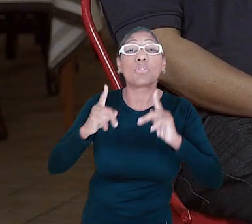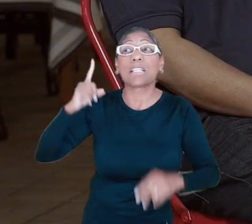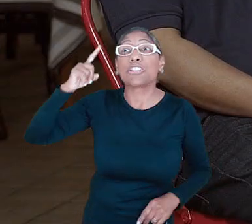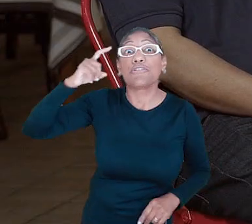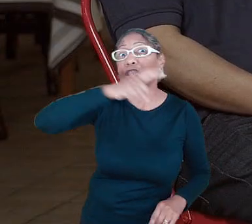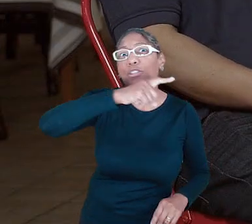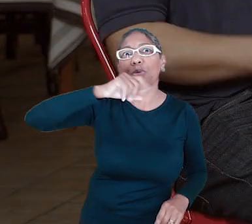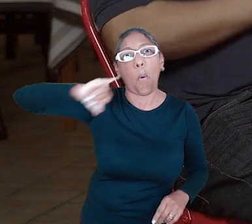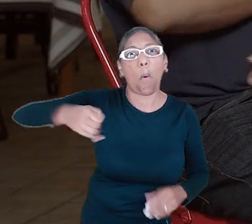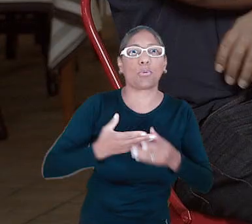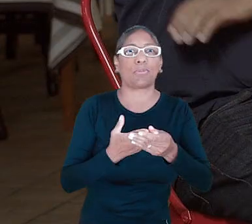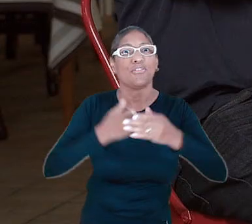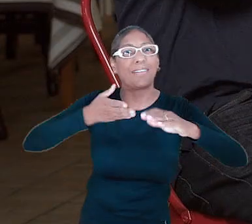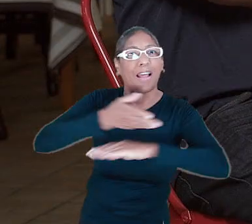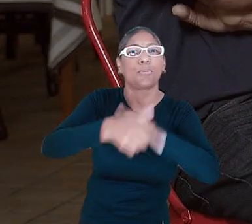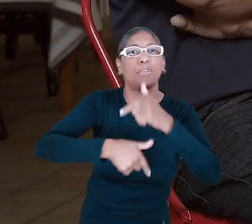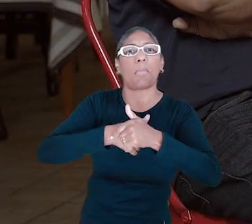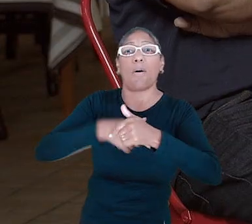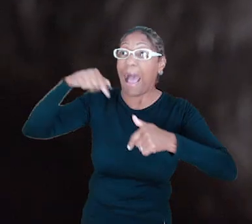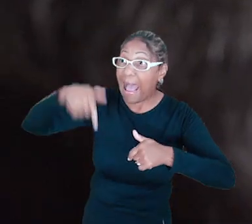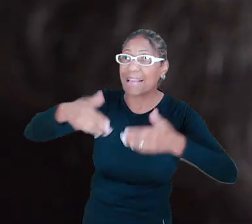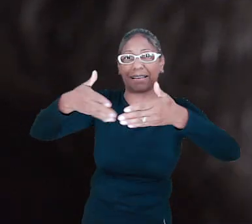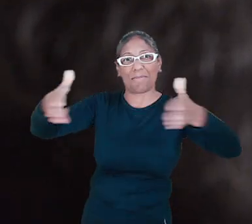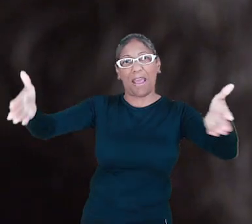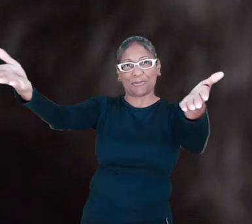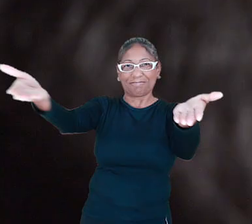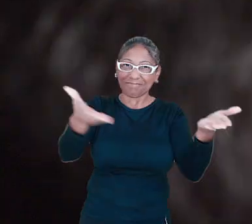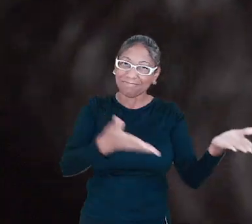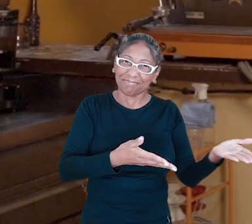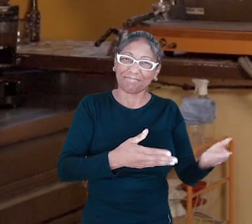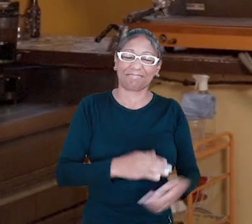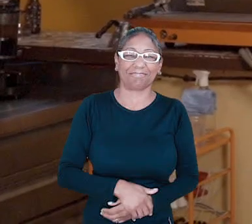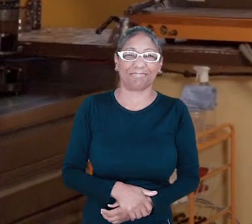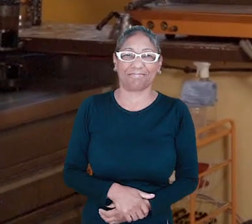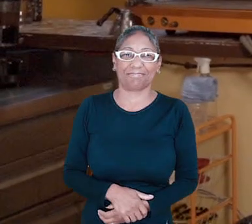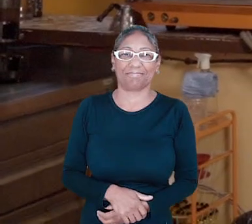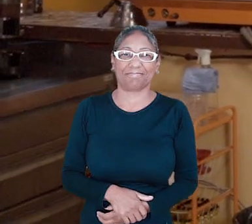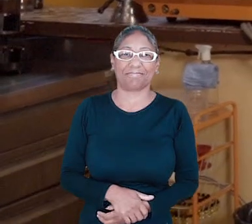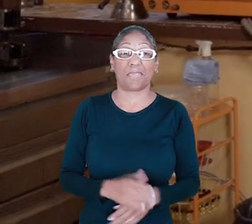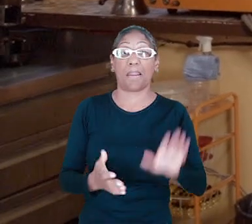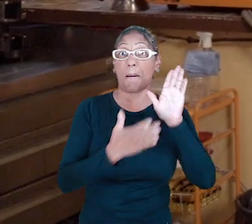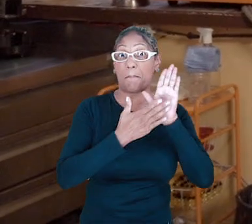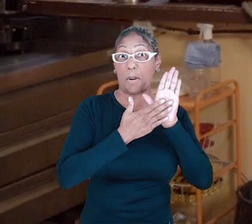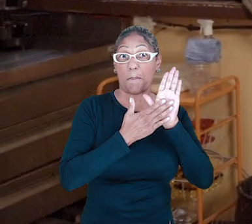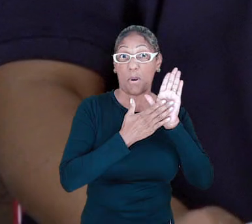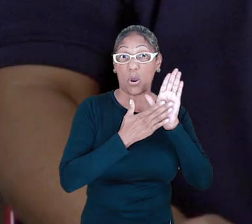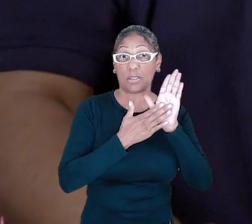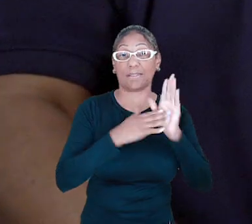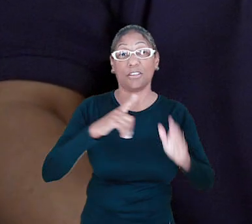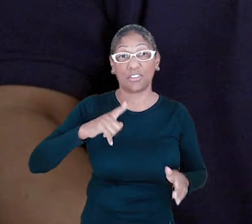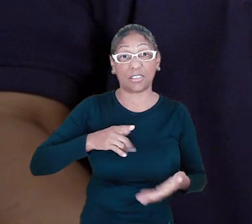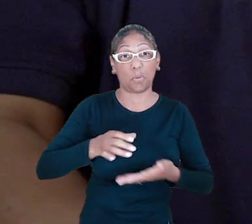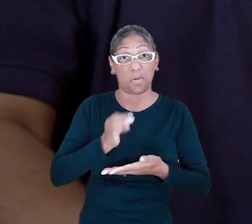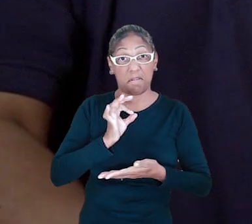que têm menos oportunidade no mercado, que encontrem oportunidade aqui. E a proposta de